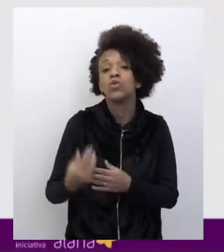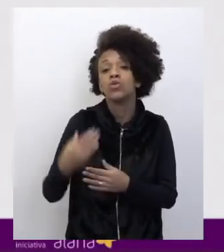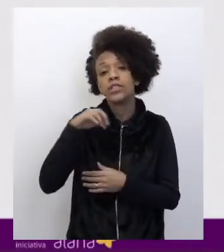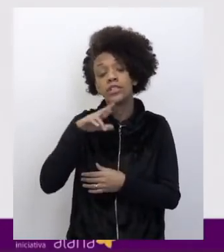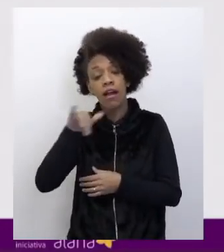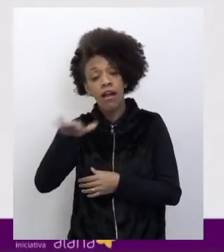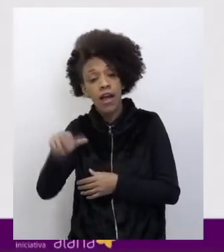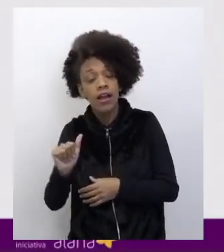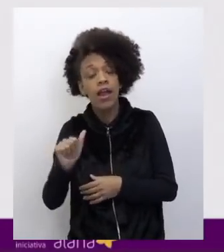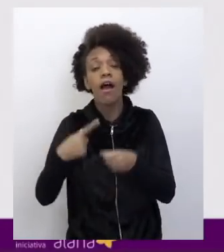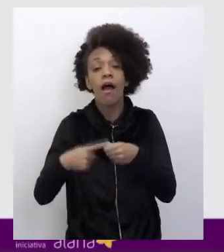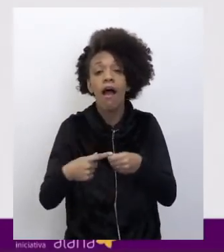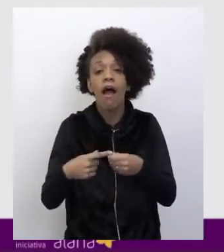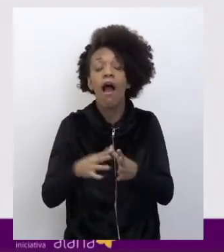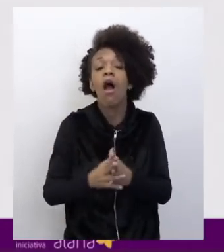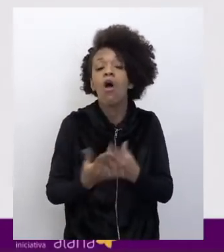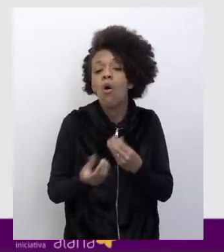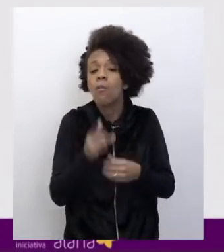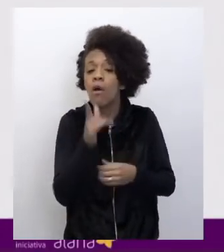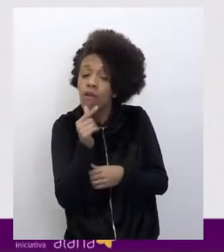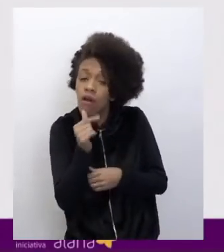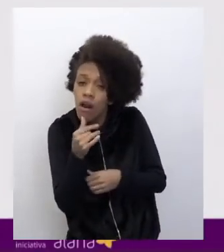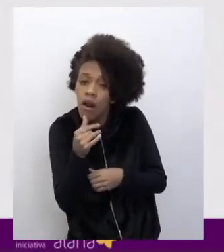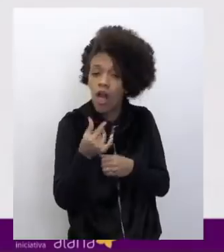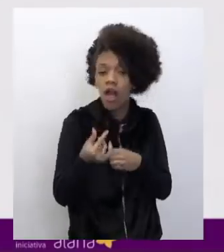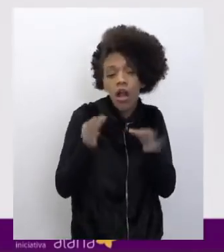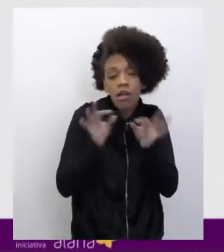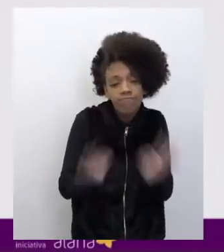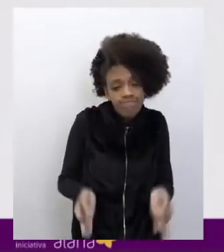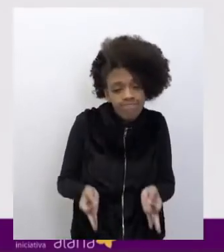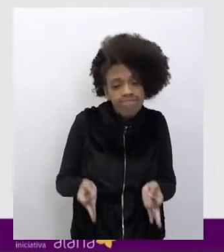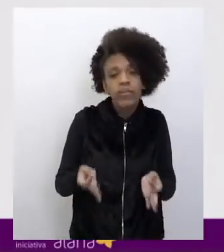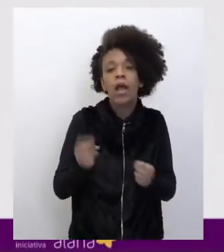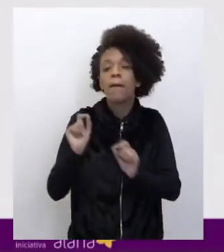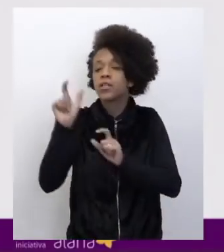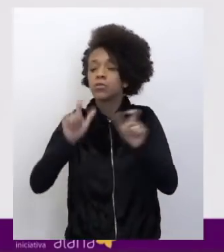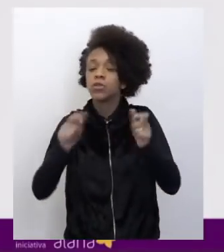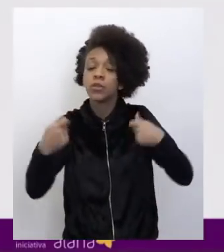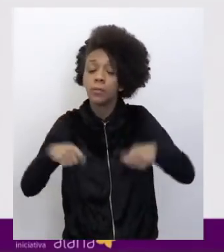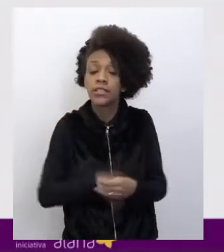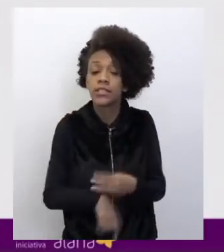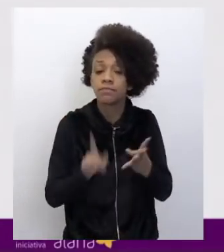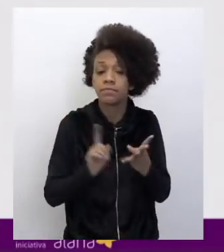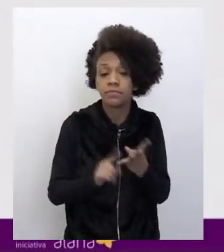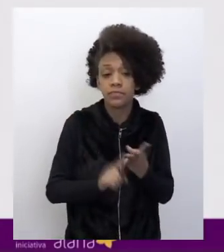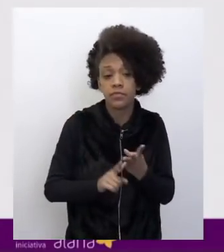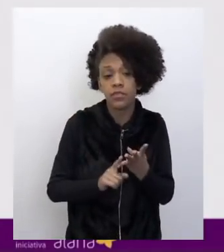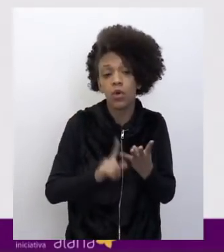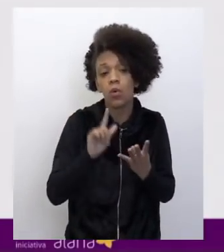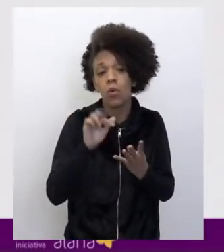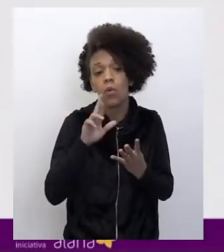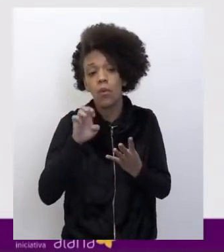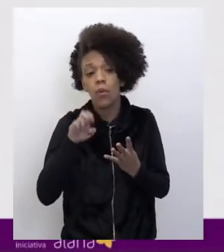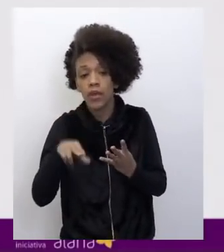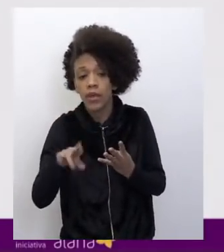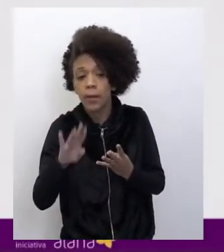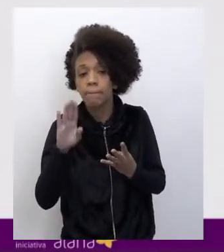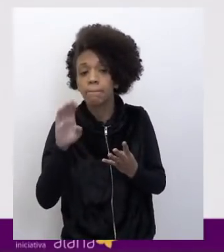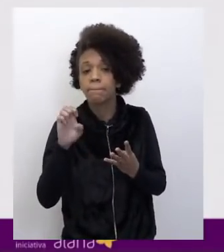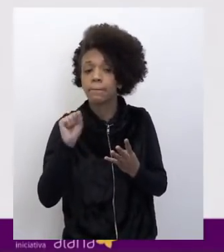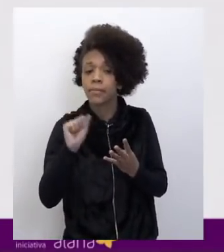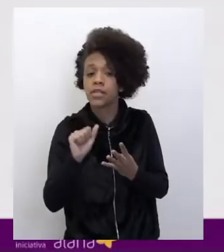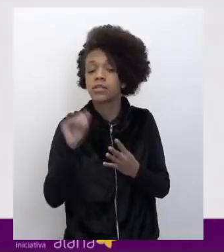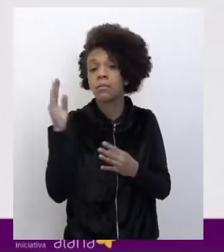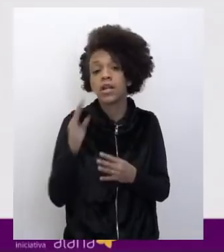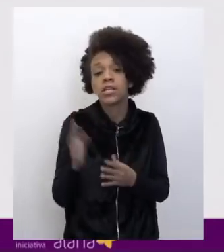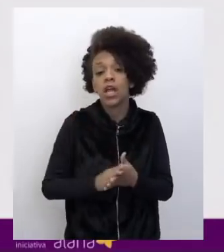criaram uma maneira de levar água potável com baixo custo a quem precisa. E nesse outro, chamado Greenpeace Brasil, os estudantes de